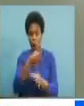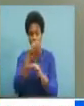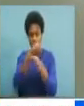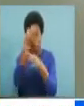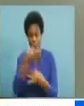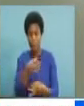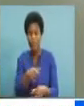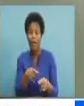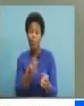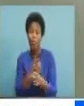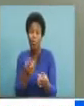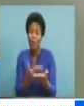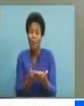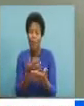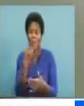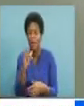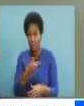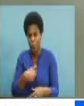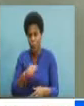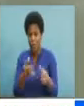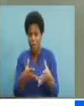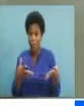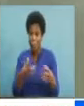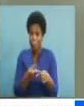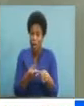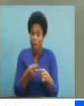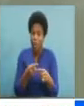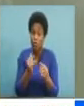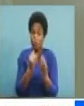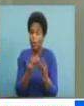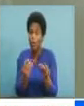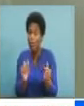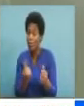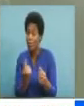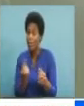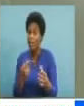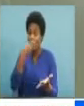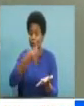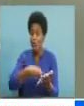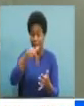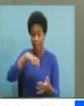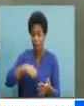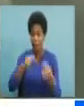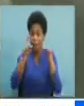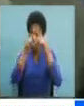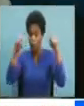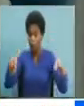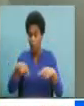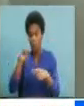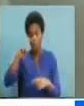é dar aos nossos emigrantes um grande instrumento para assim estarei em cabo verde no quadro